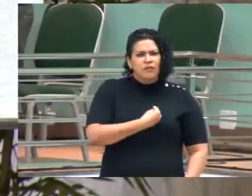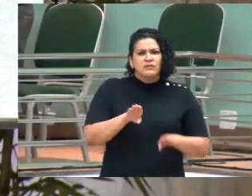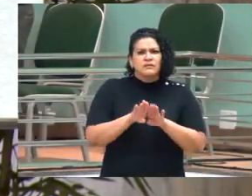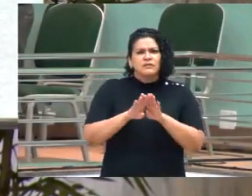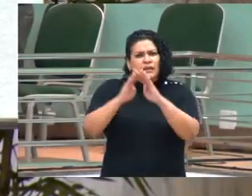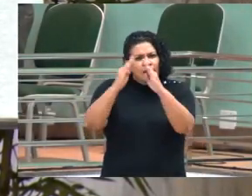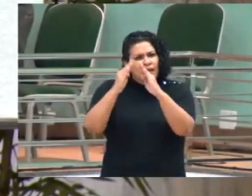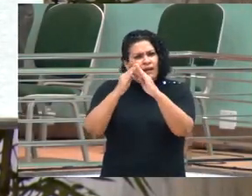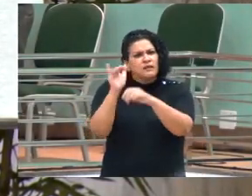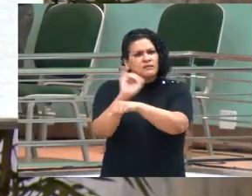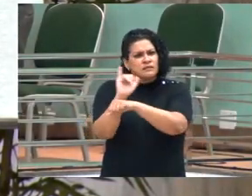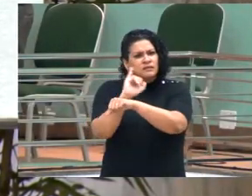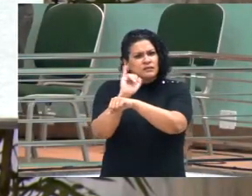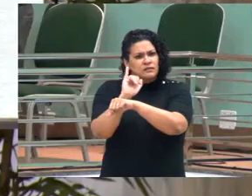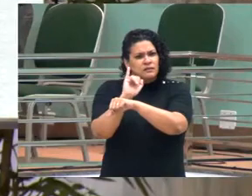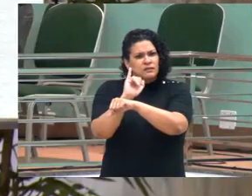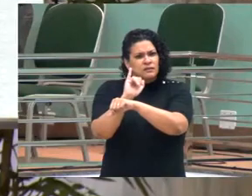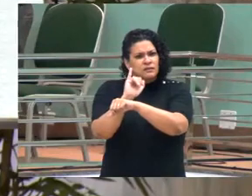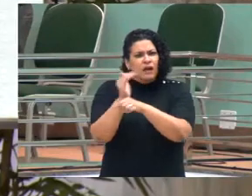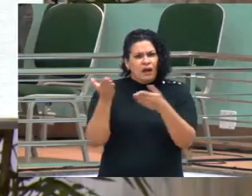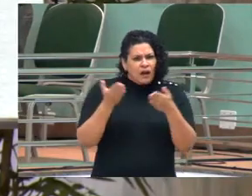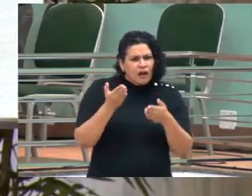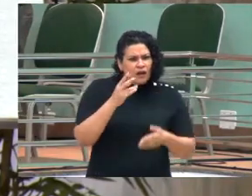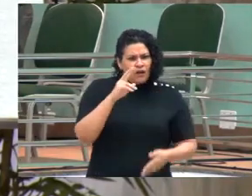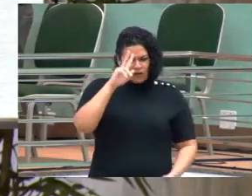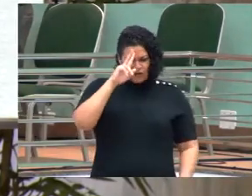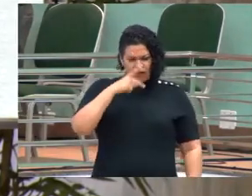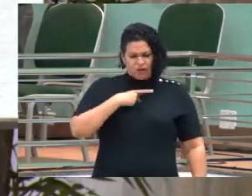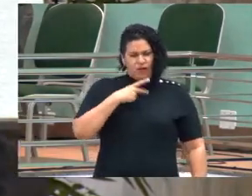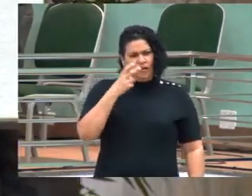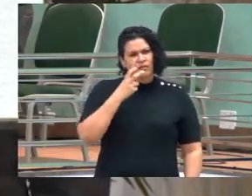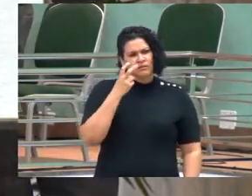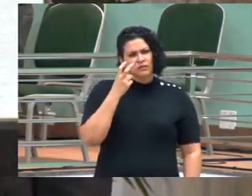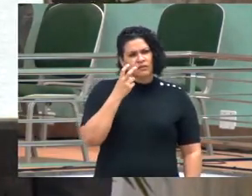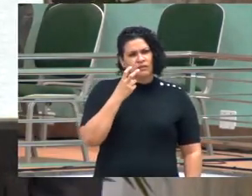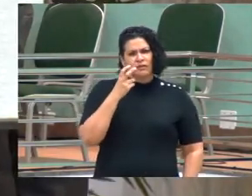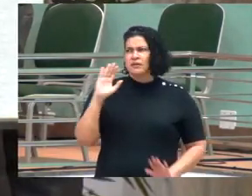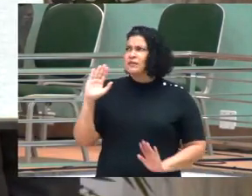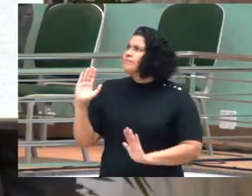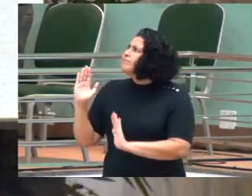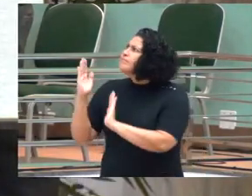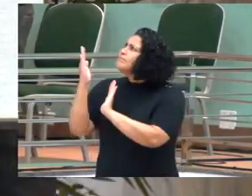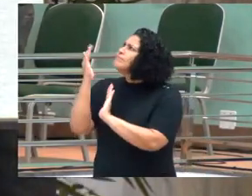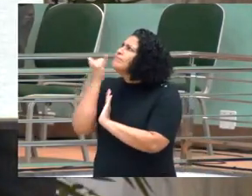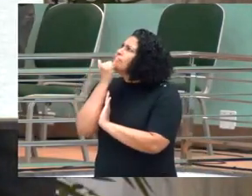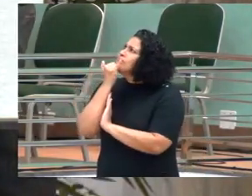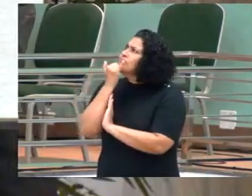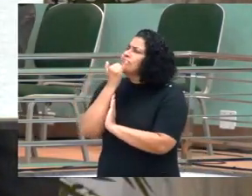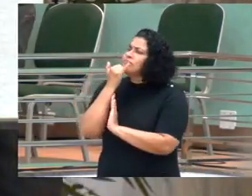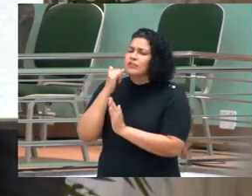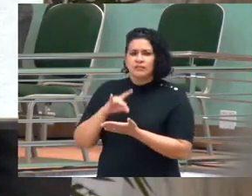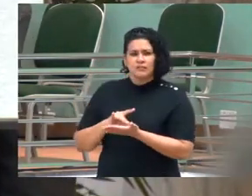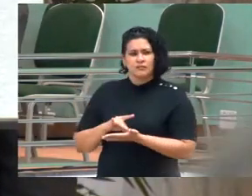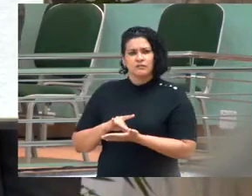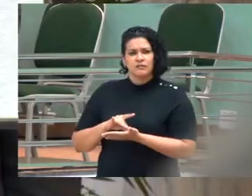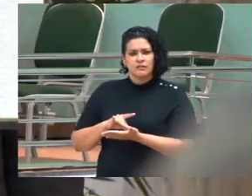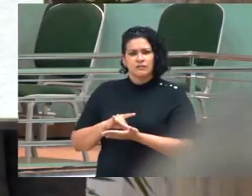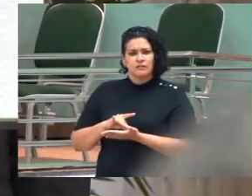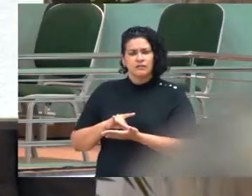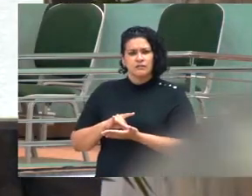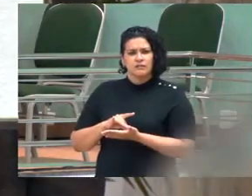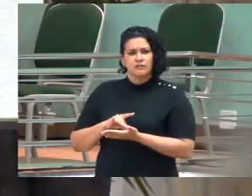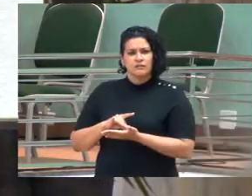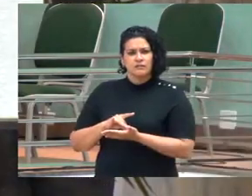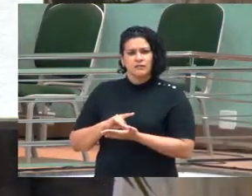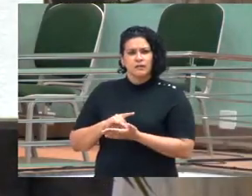oração nesse momento. Sua oração pedindo perdão a Deus. Por aquilo